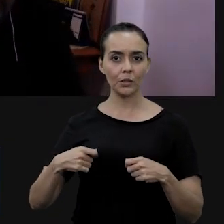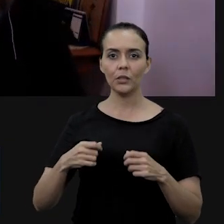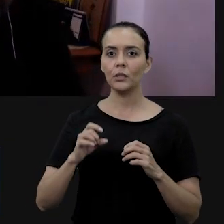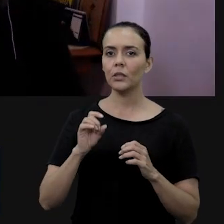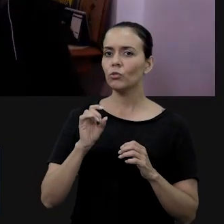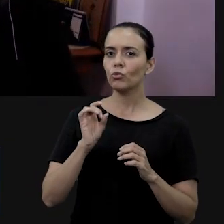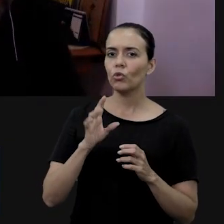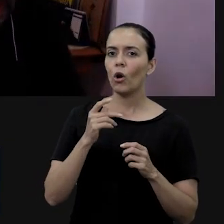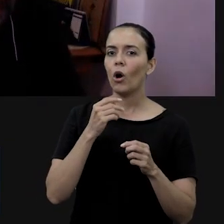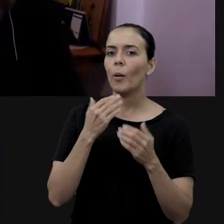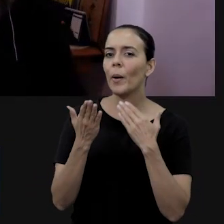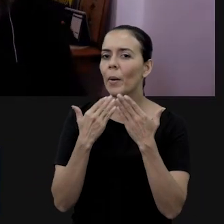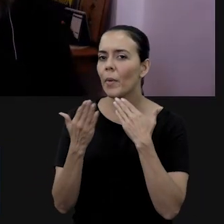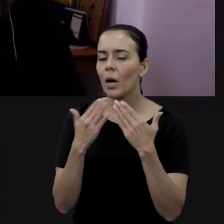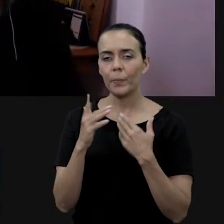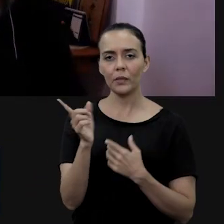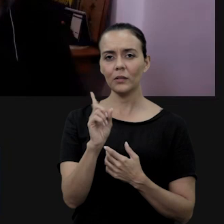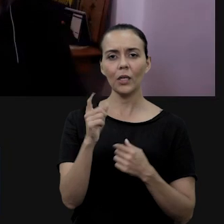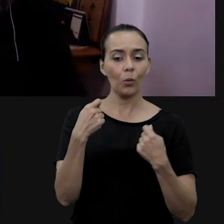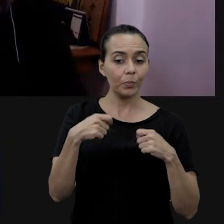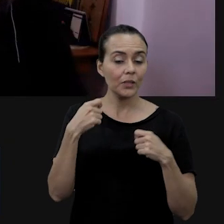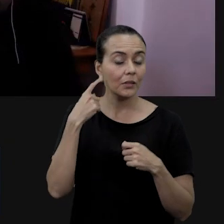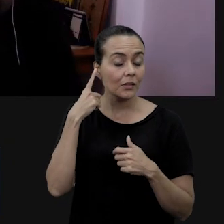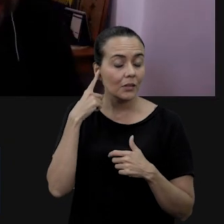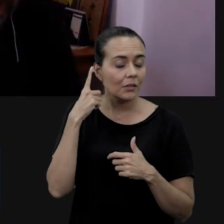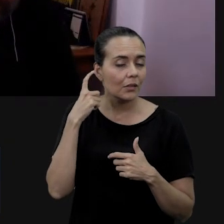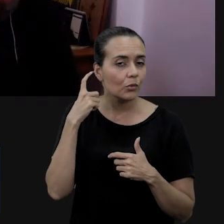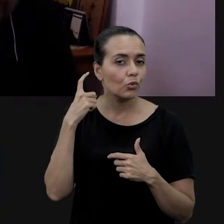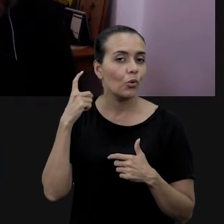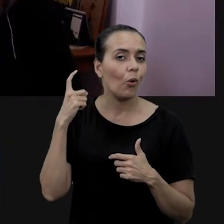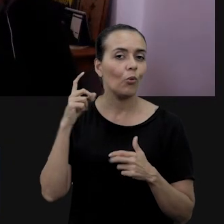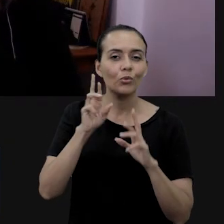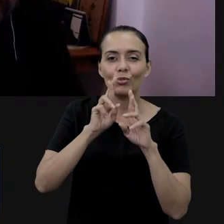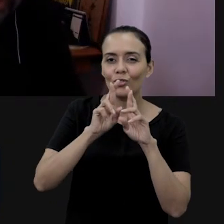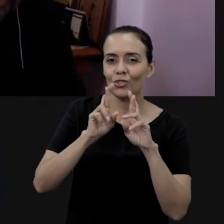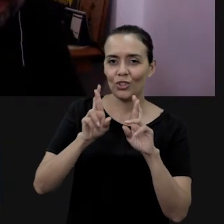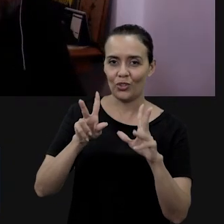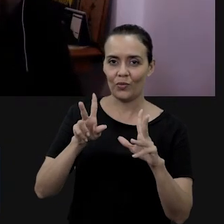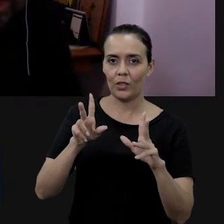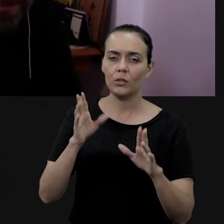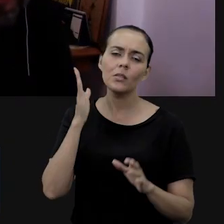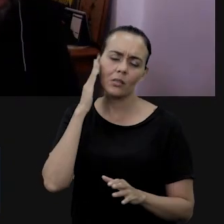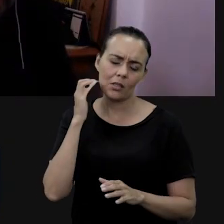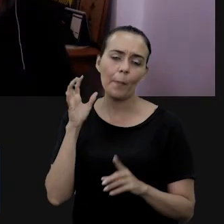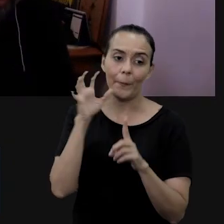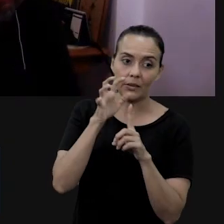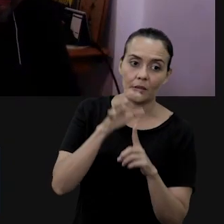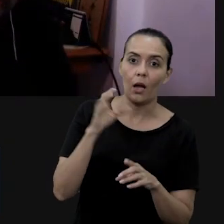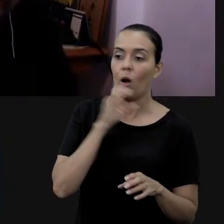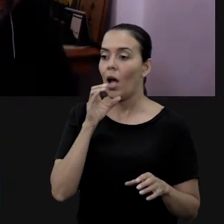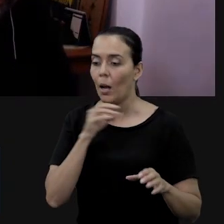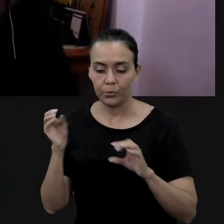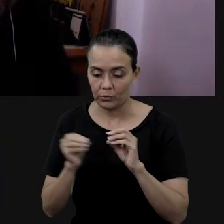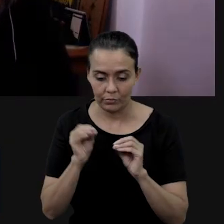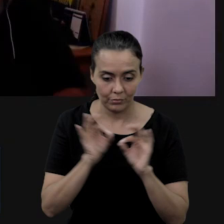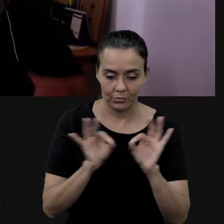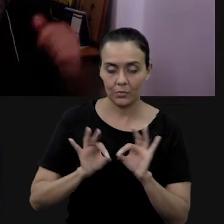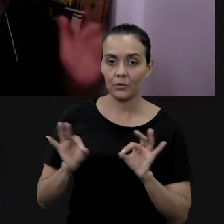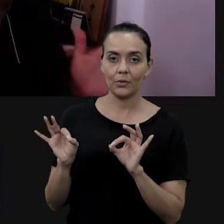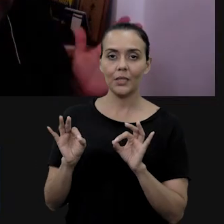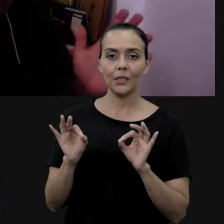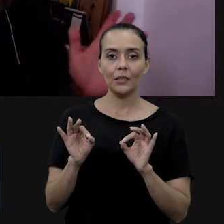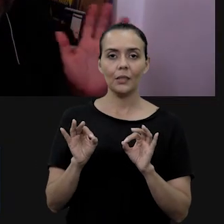som direto, os diálogos, mas enriquecer o material bruto com, né? Claro que a correria, a